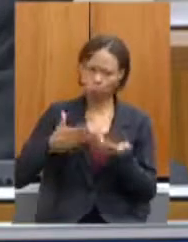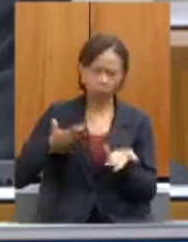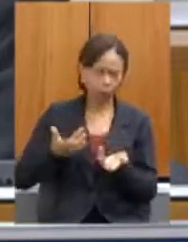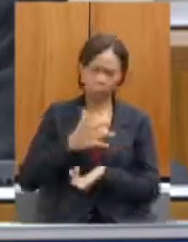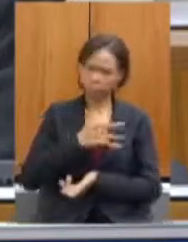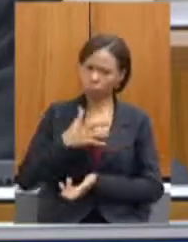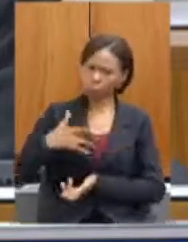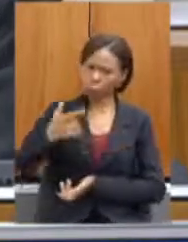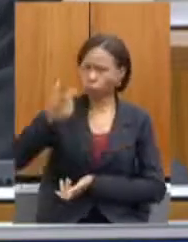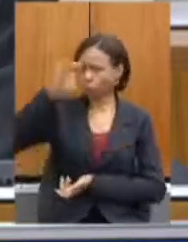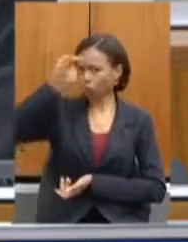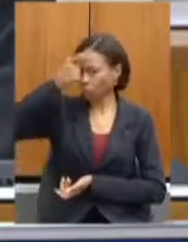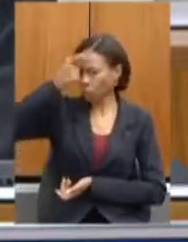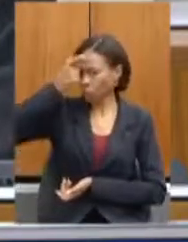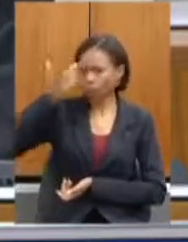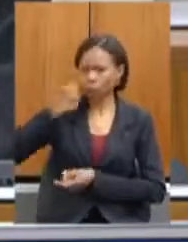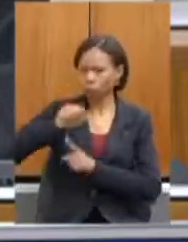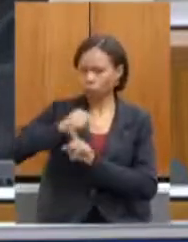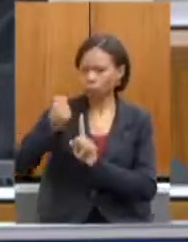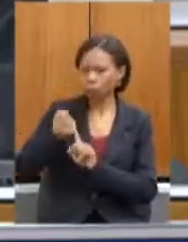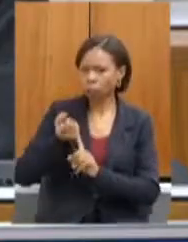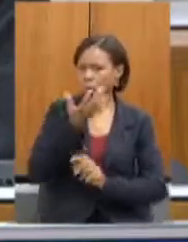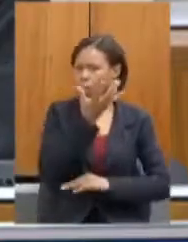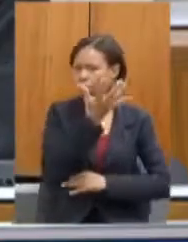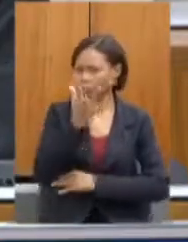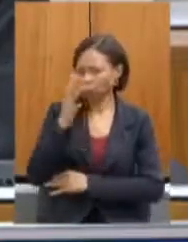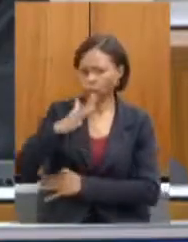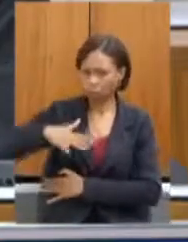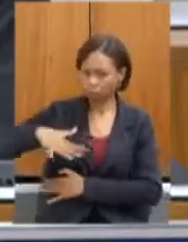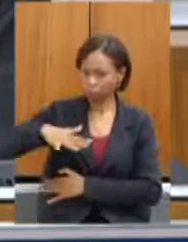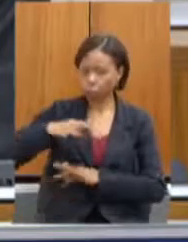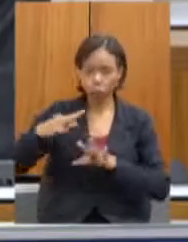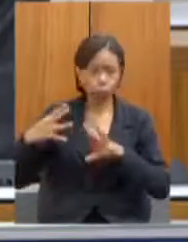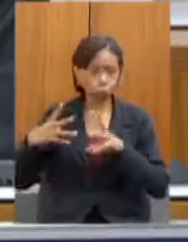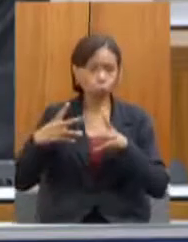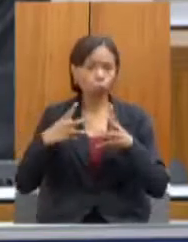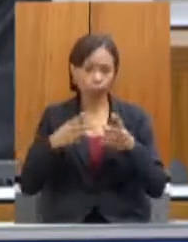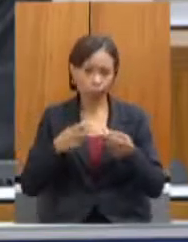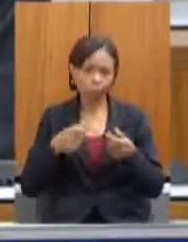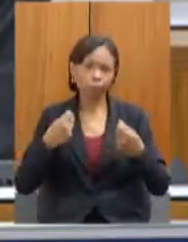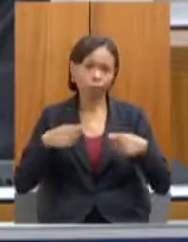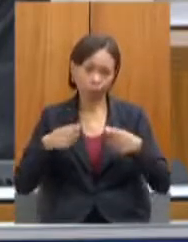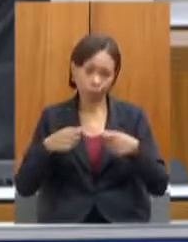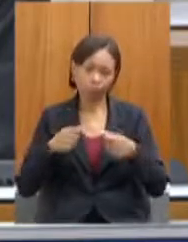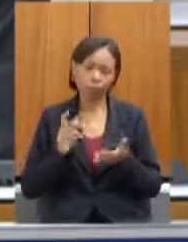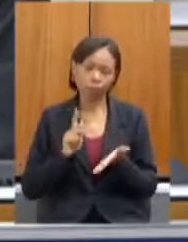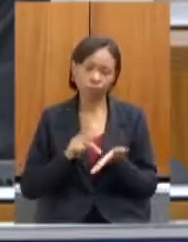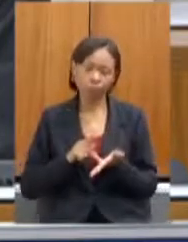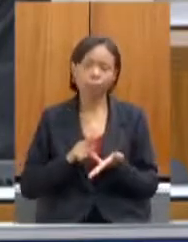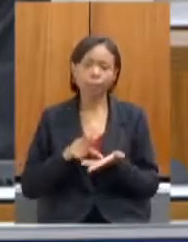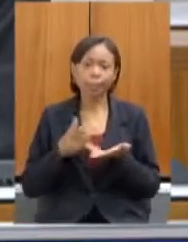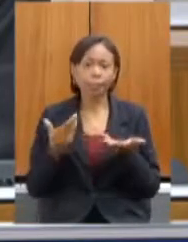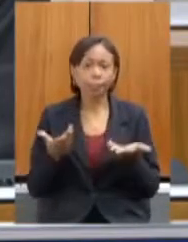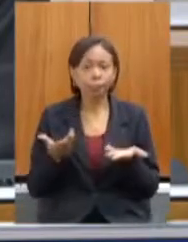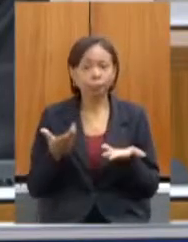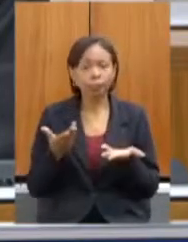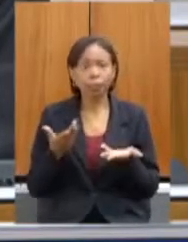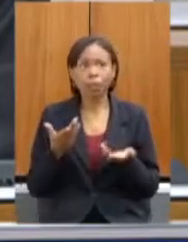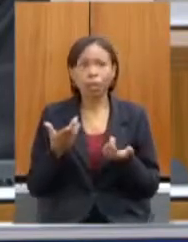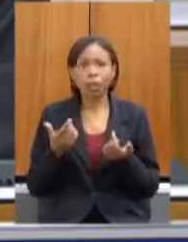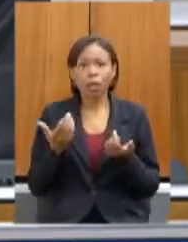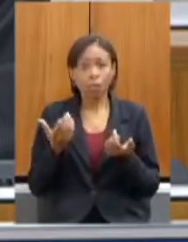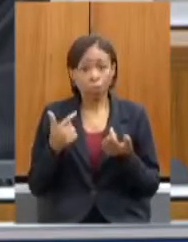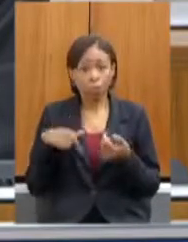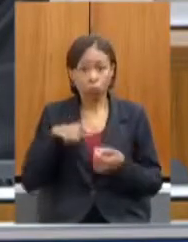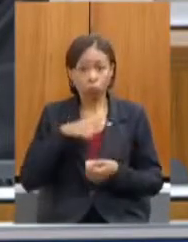sentido social ambiental então nós precisamos ter essa ampliação então isso tem sido